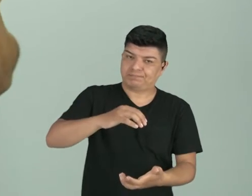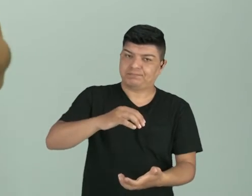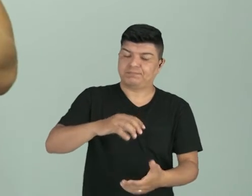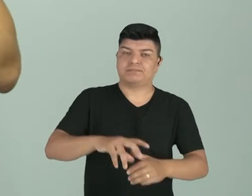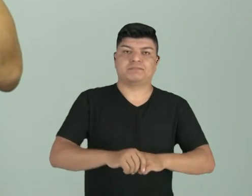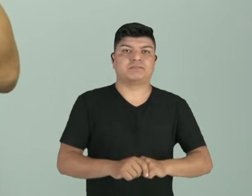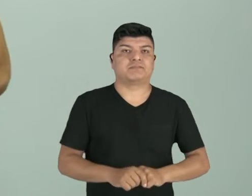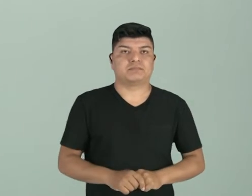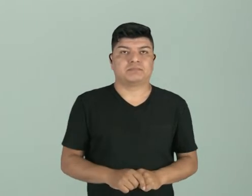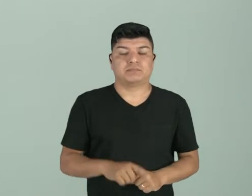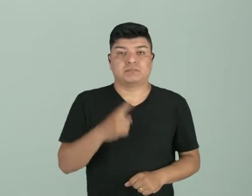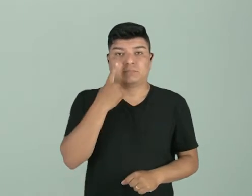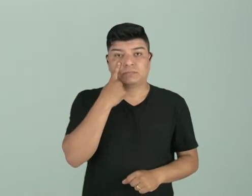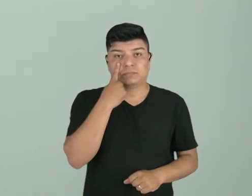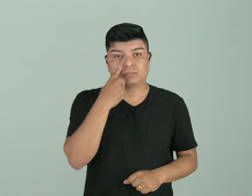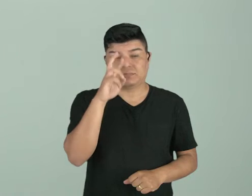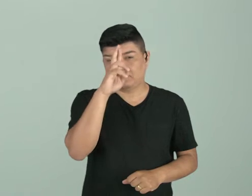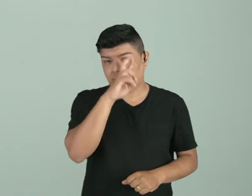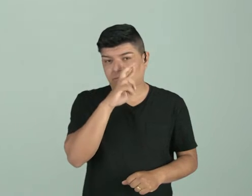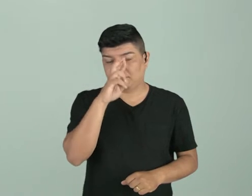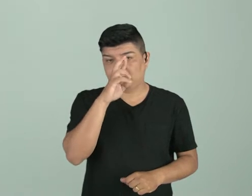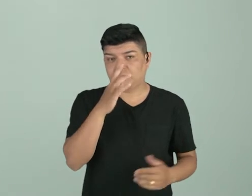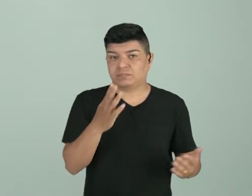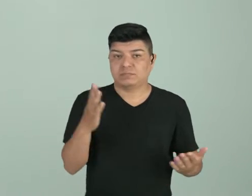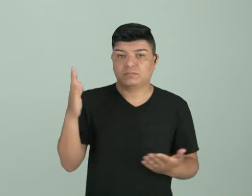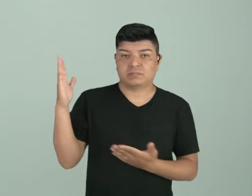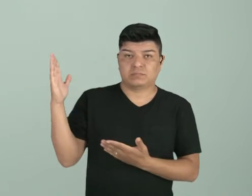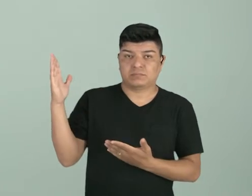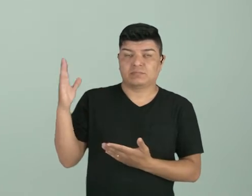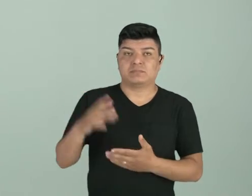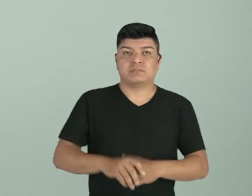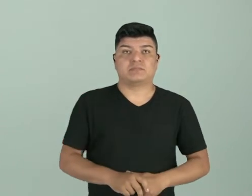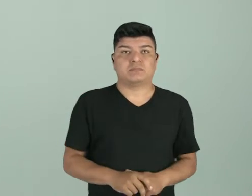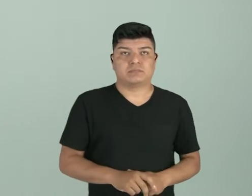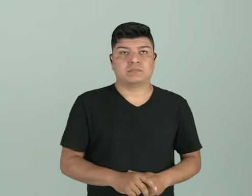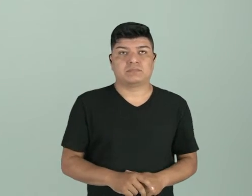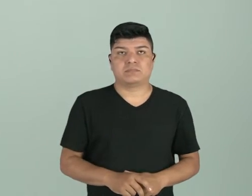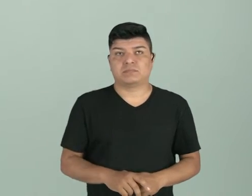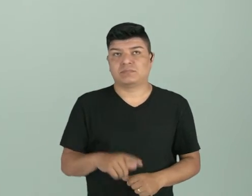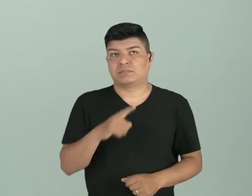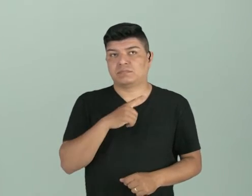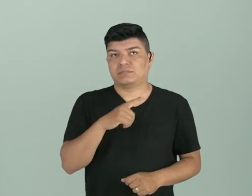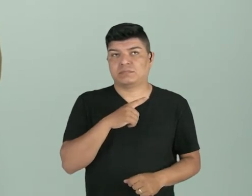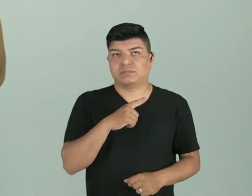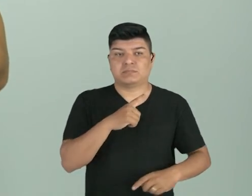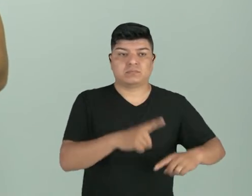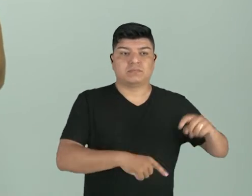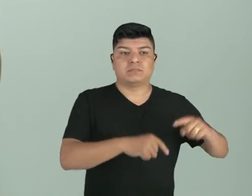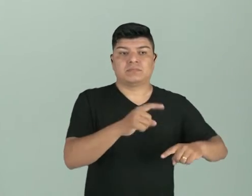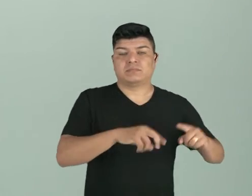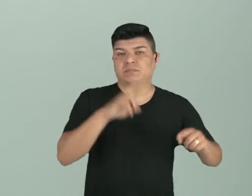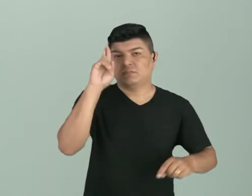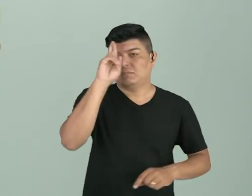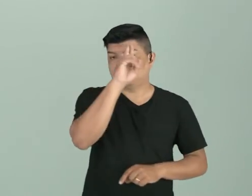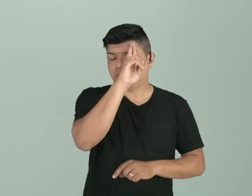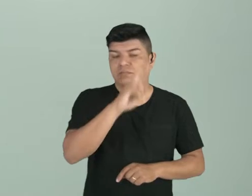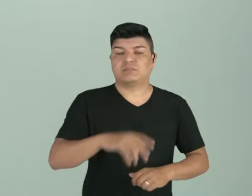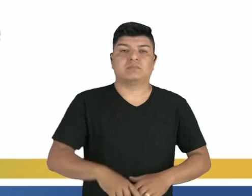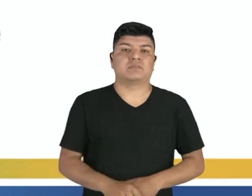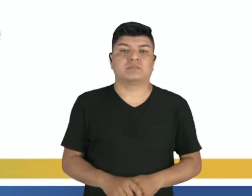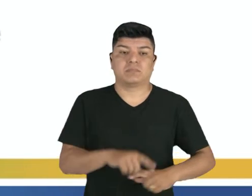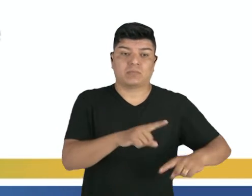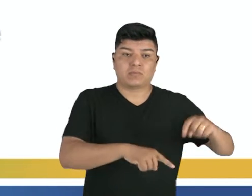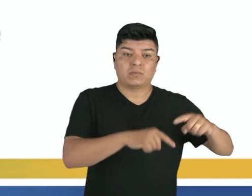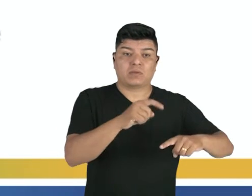modificada. Vamos observar agora os apontamentos seguintes, e nós temos aí materialismo histórico.